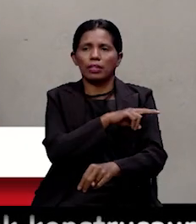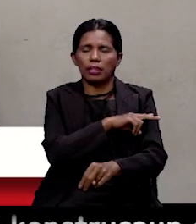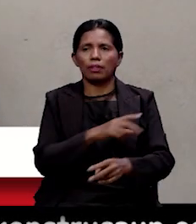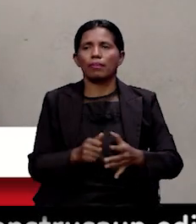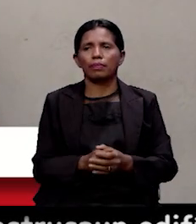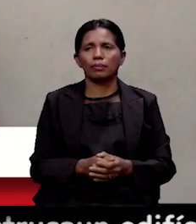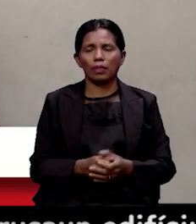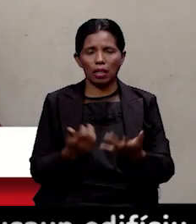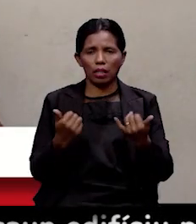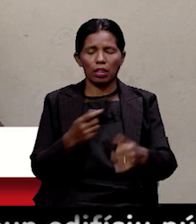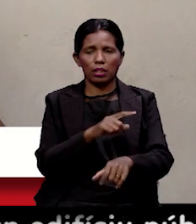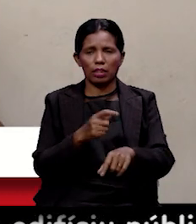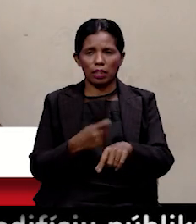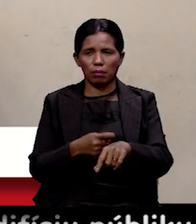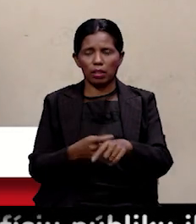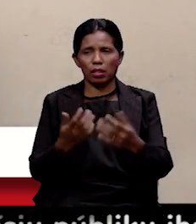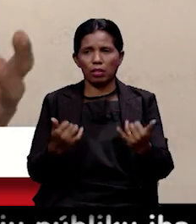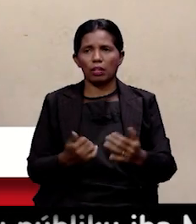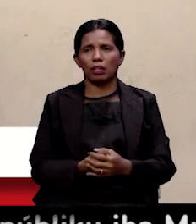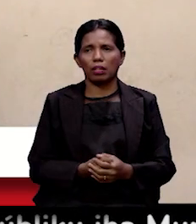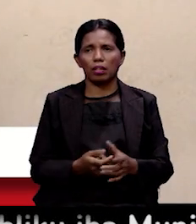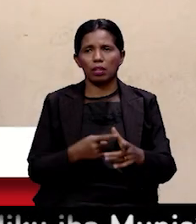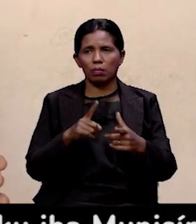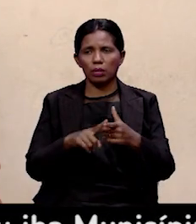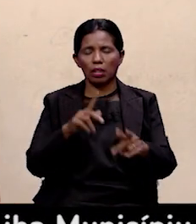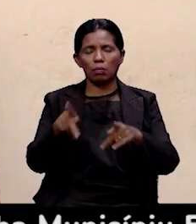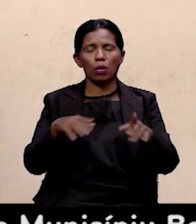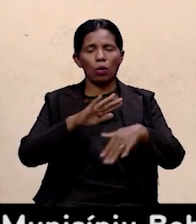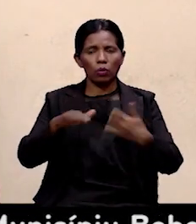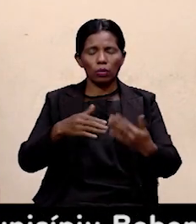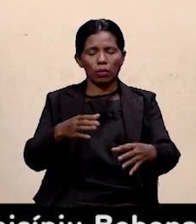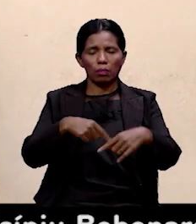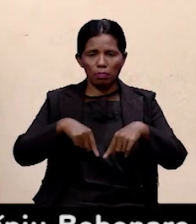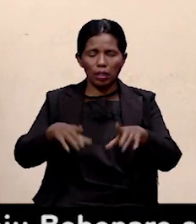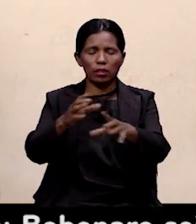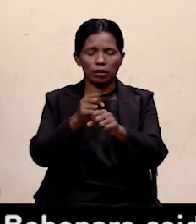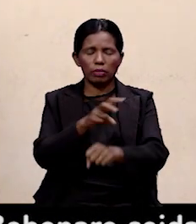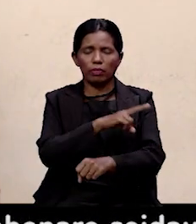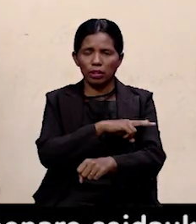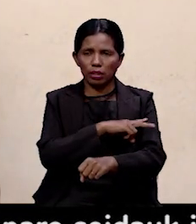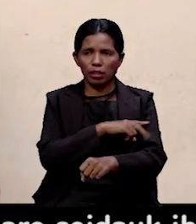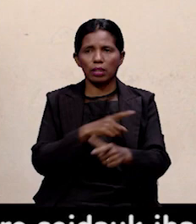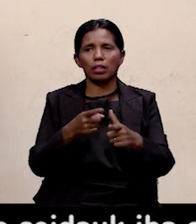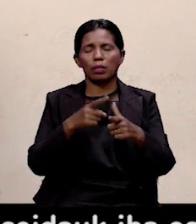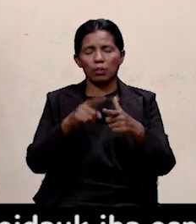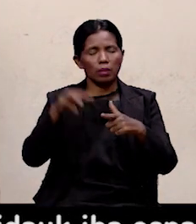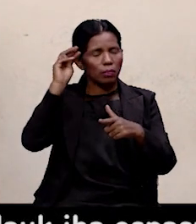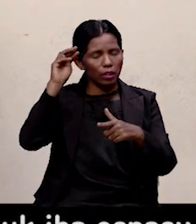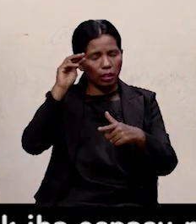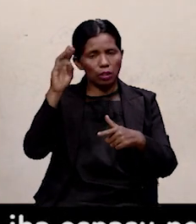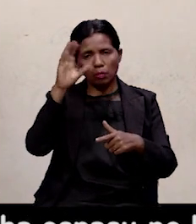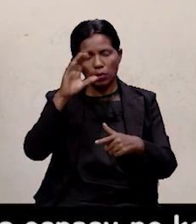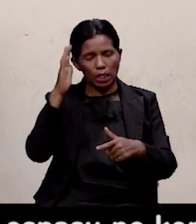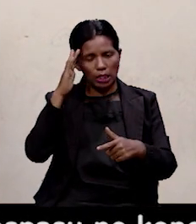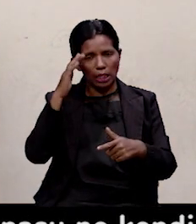foi ministra, depois de ema rotuto simo vacinana, a foi ministra identifica kata ai moro